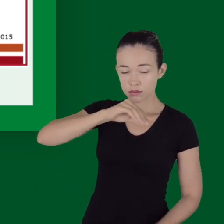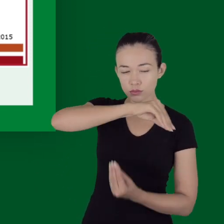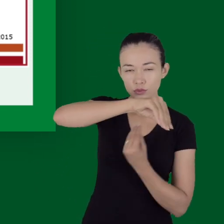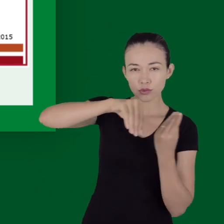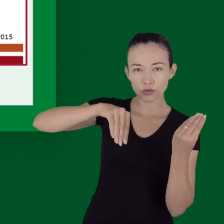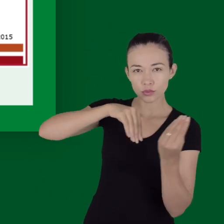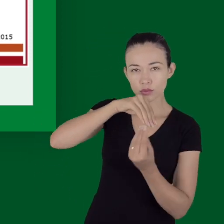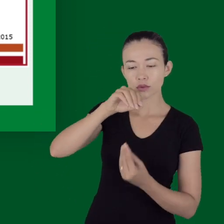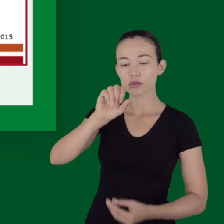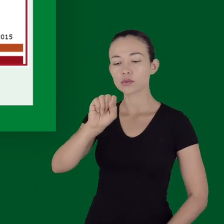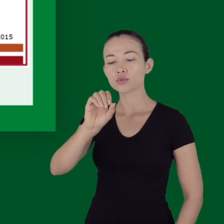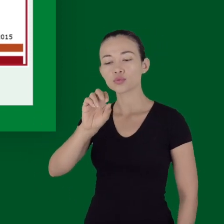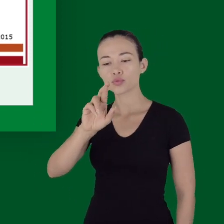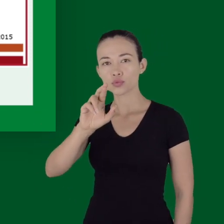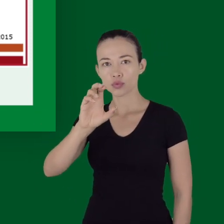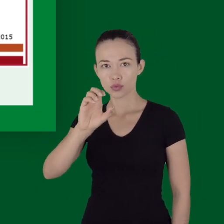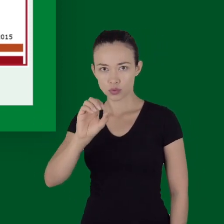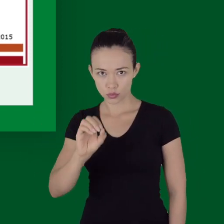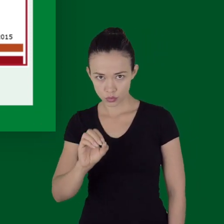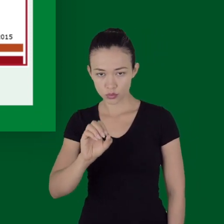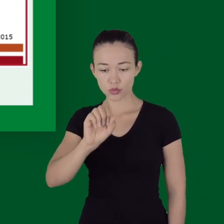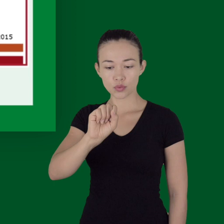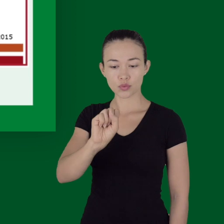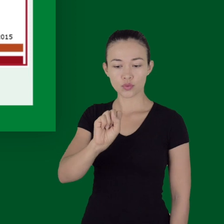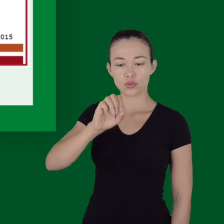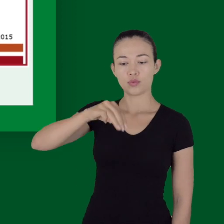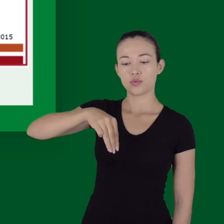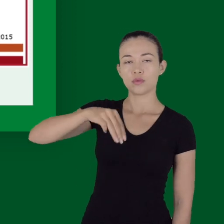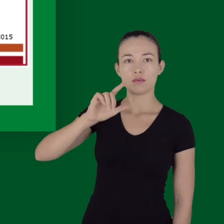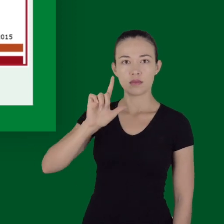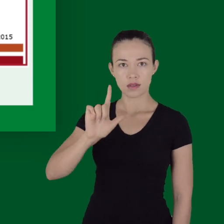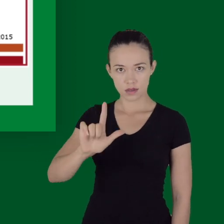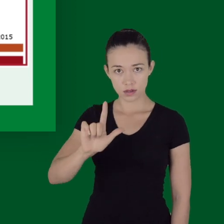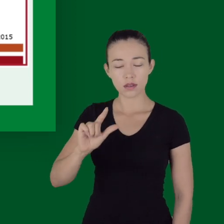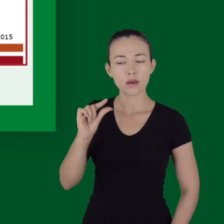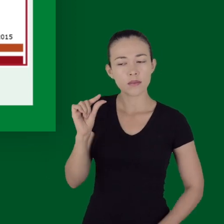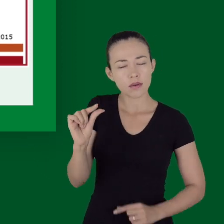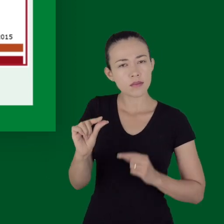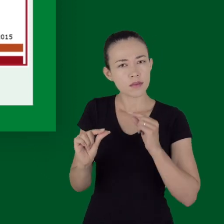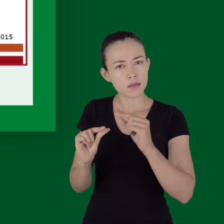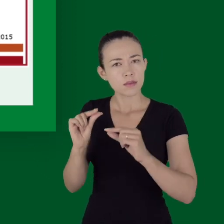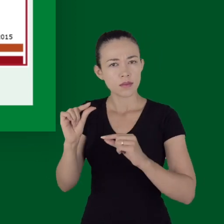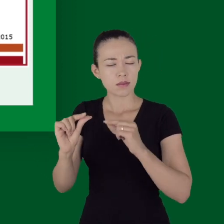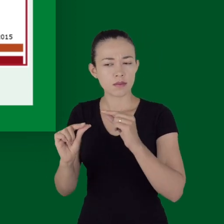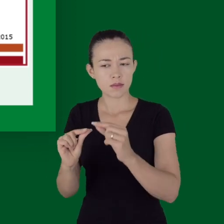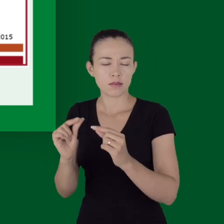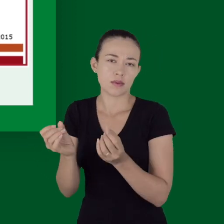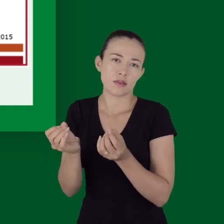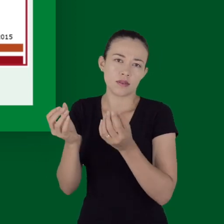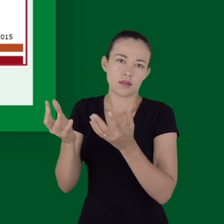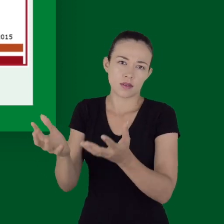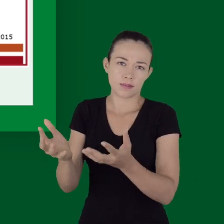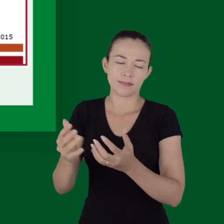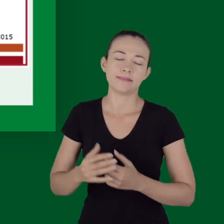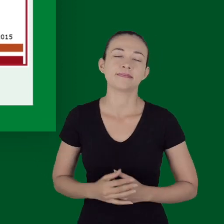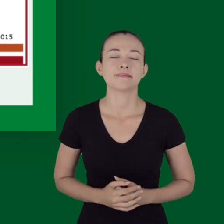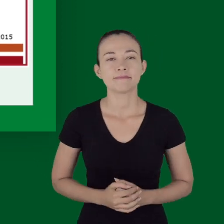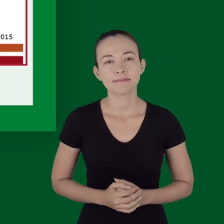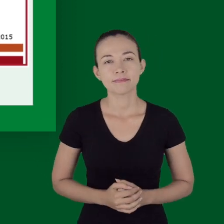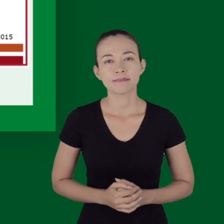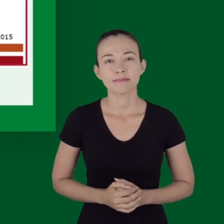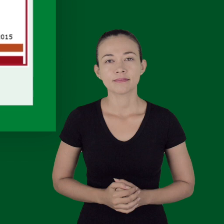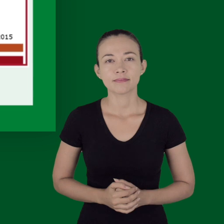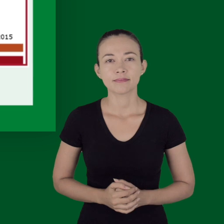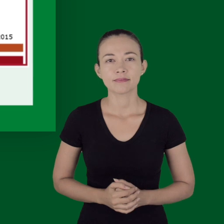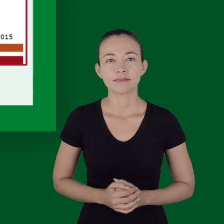2 ml, infundidos lentamente para evitar esse problema. Depois, para manter o marca-passo, a gente pode pensar